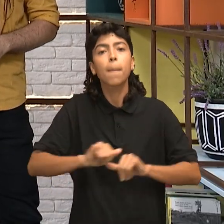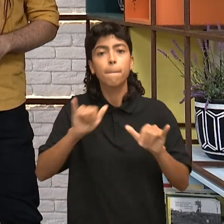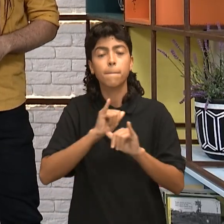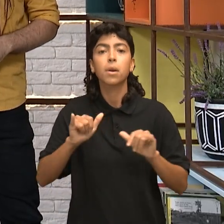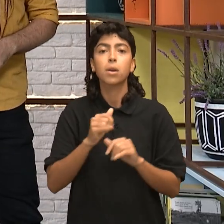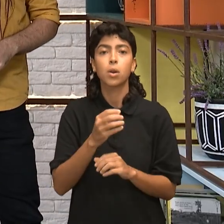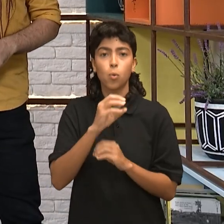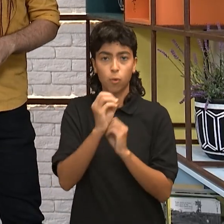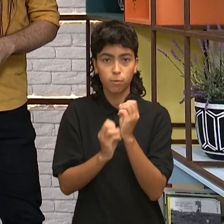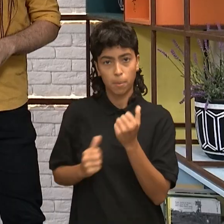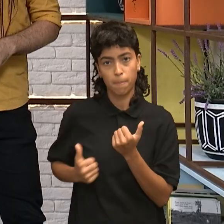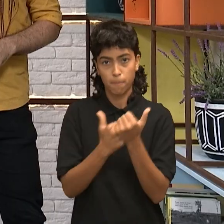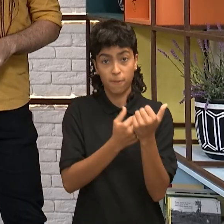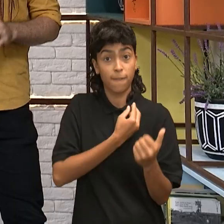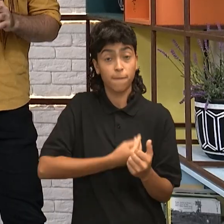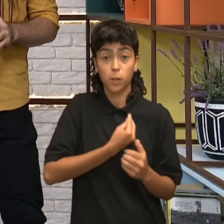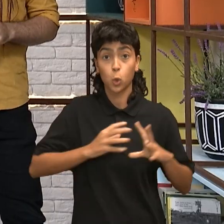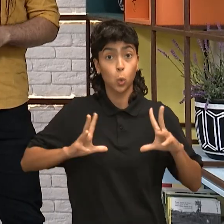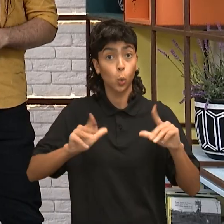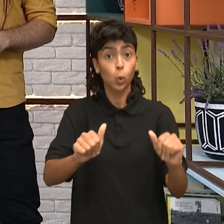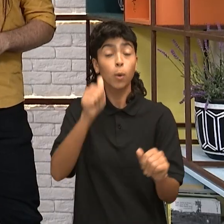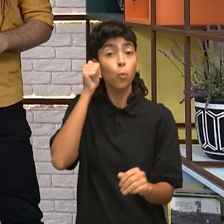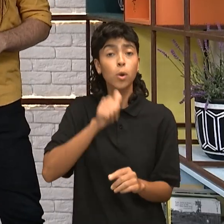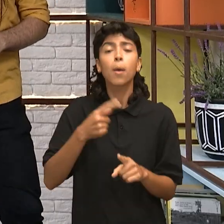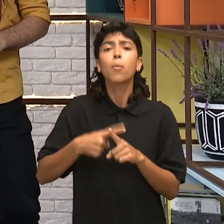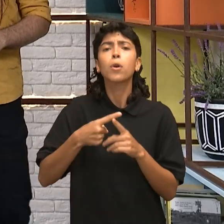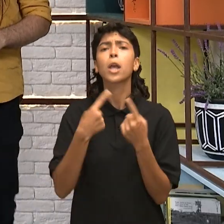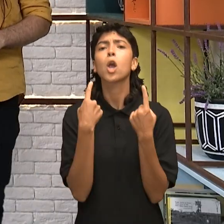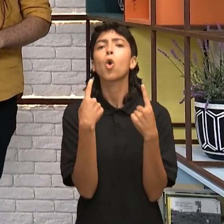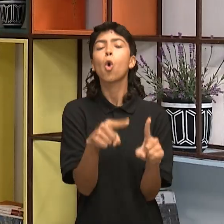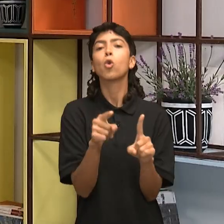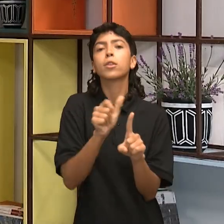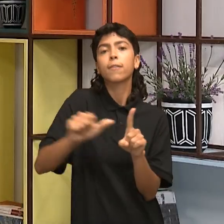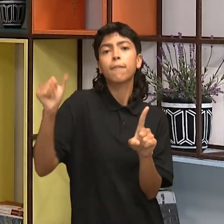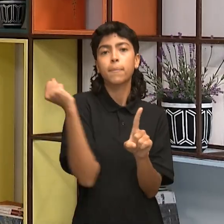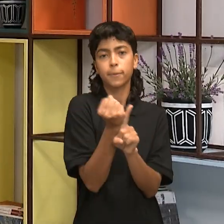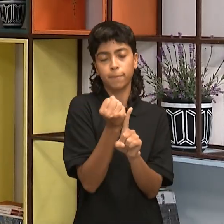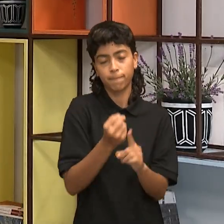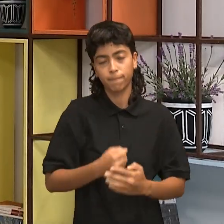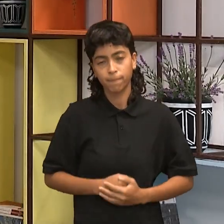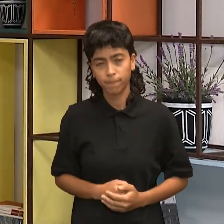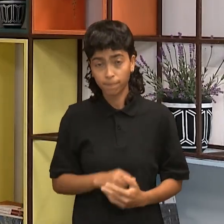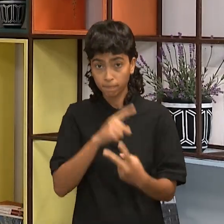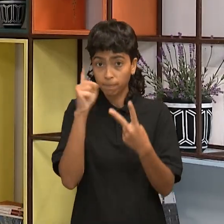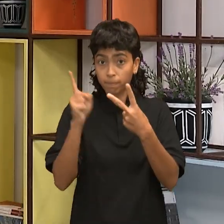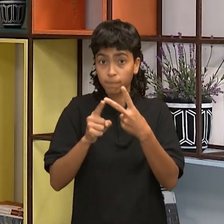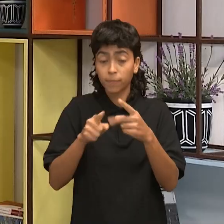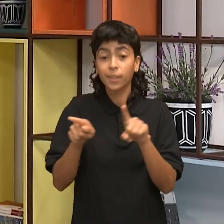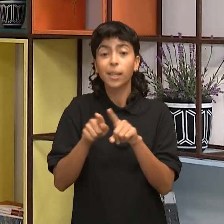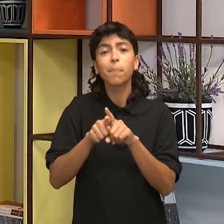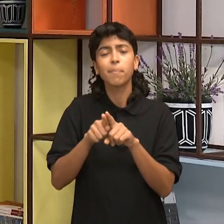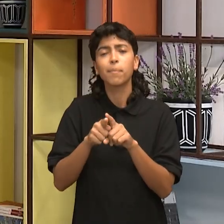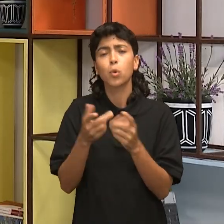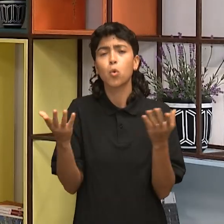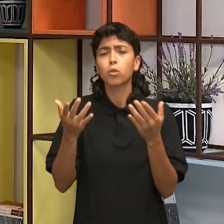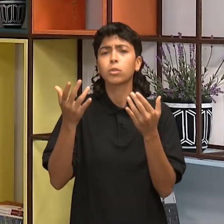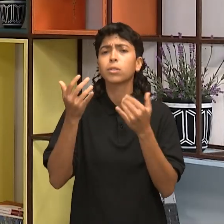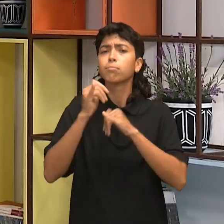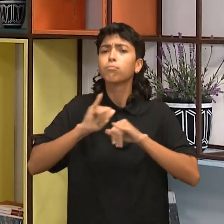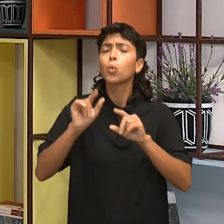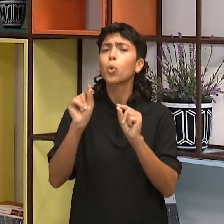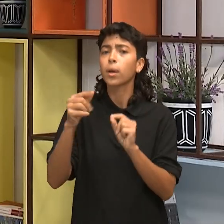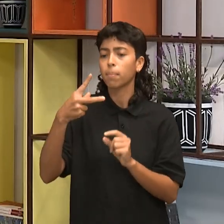de Todas, com o objetivo de combater o feminicídio. E ainda vamos falar sobre as PANCs, as